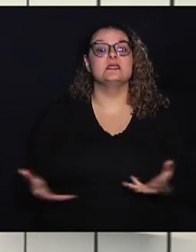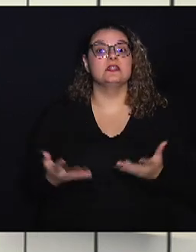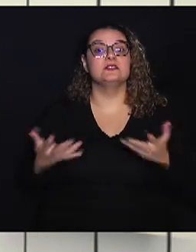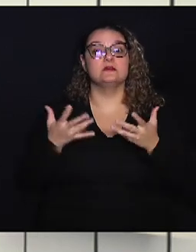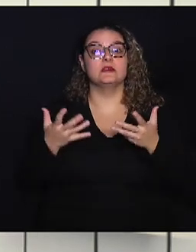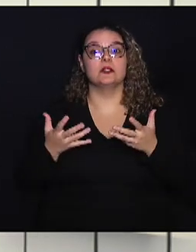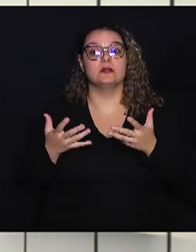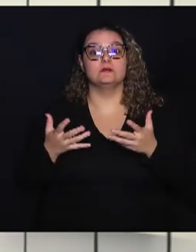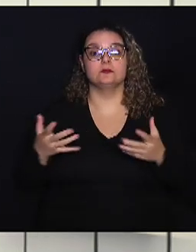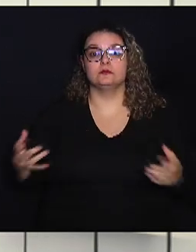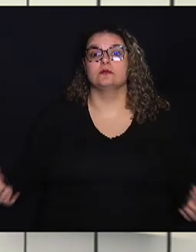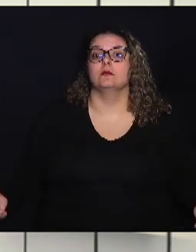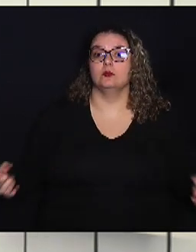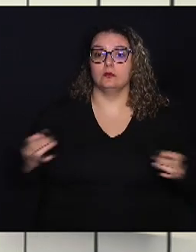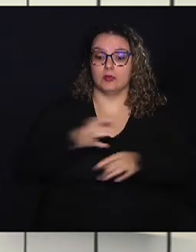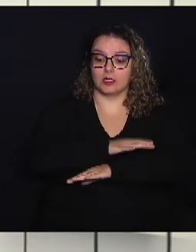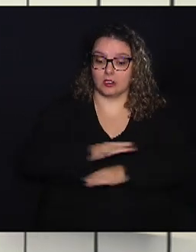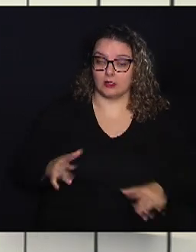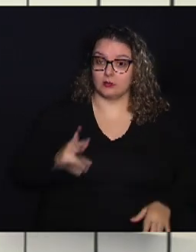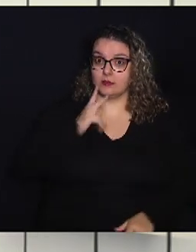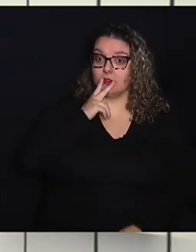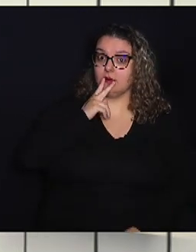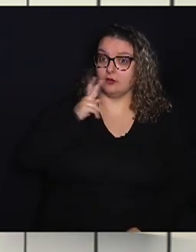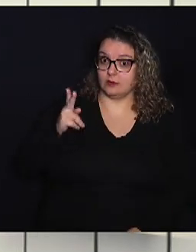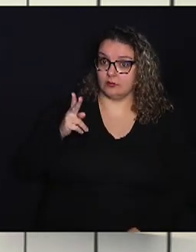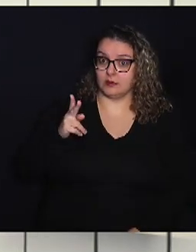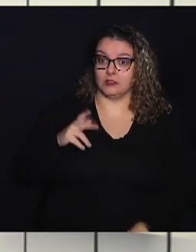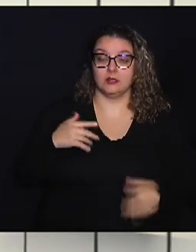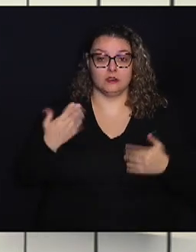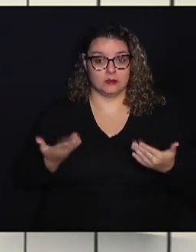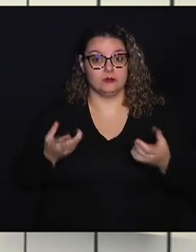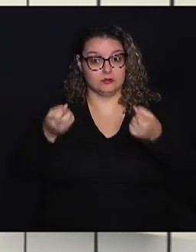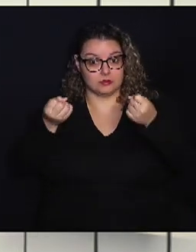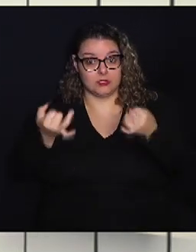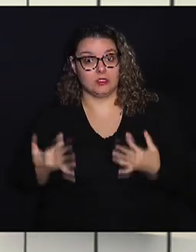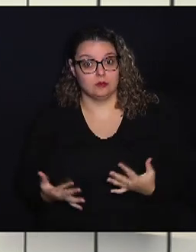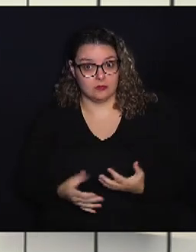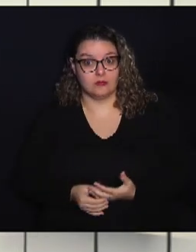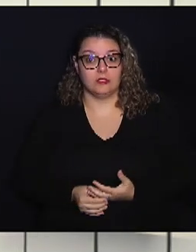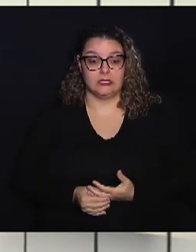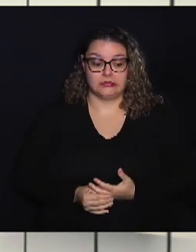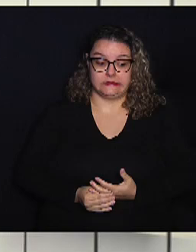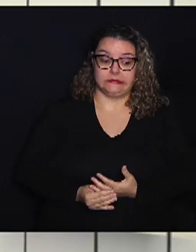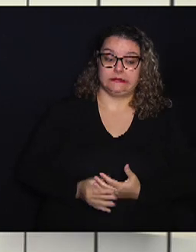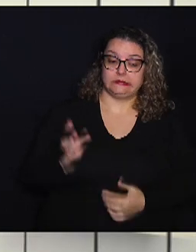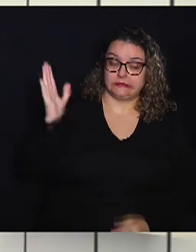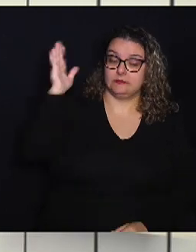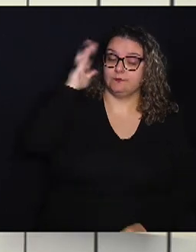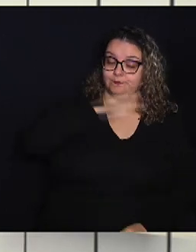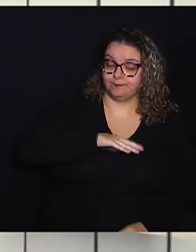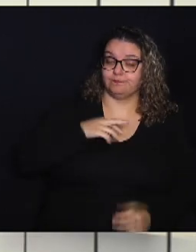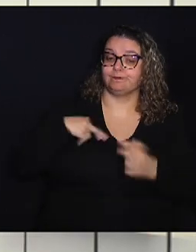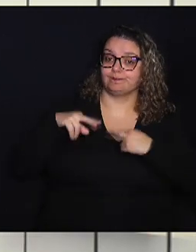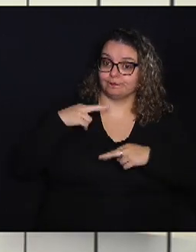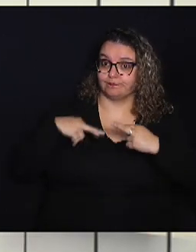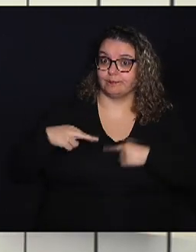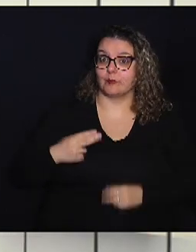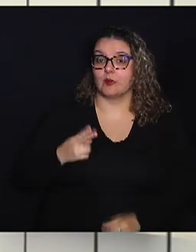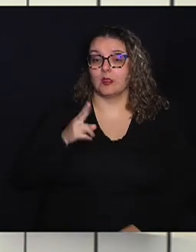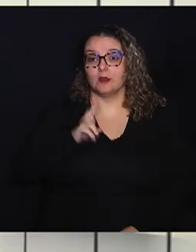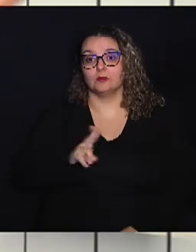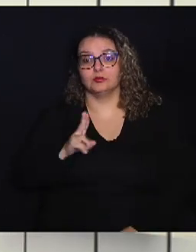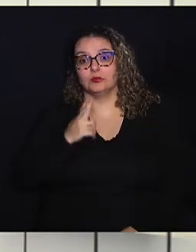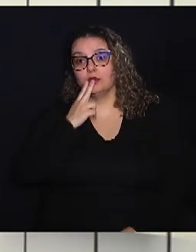o combate ao fumo. Então, sobre esta orientação sobre os malefícios atrelados ao uso dos